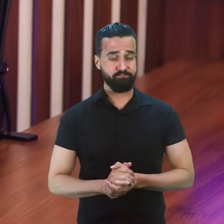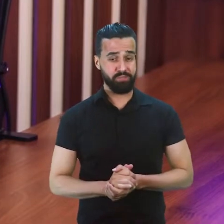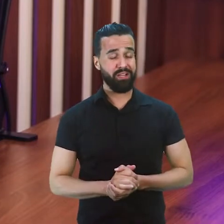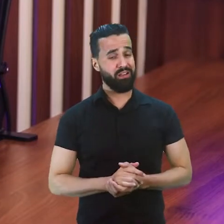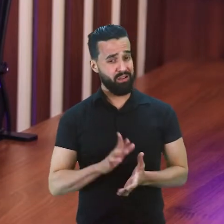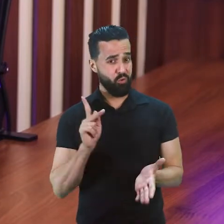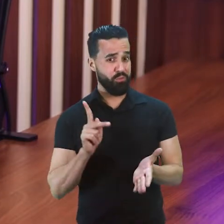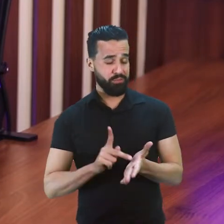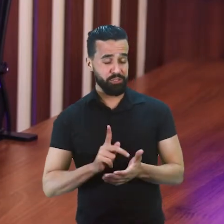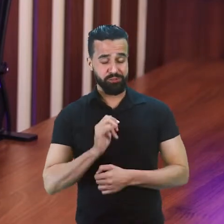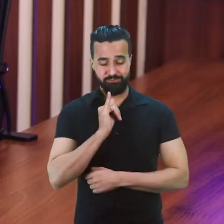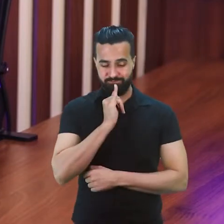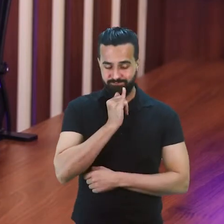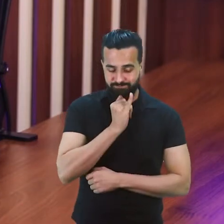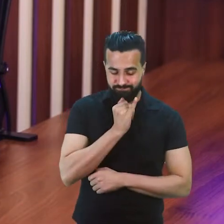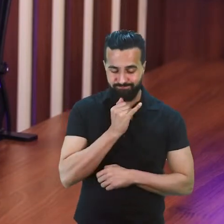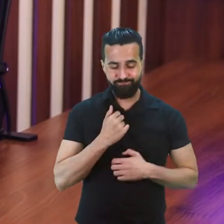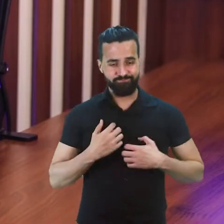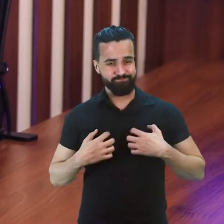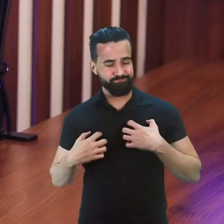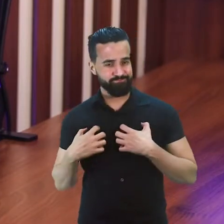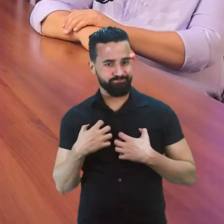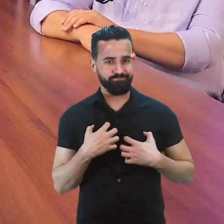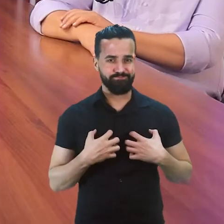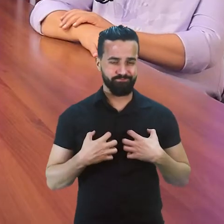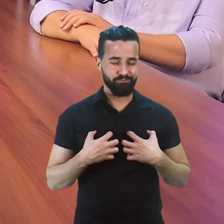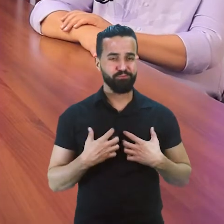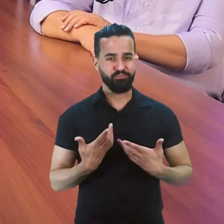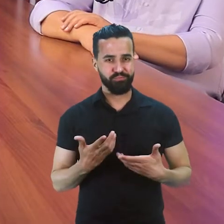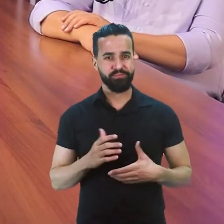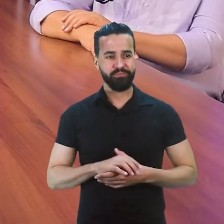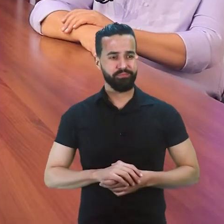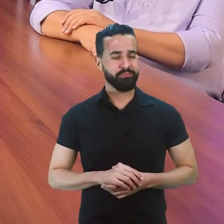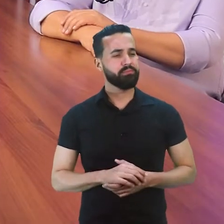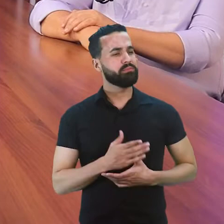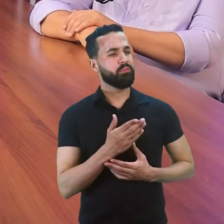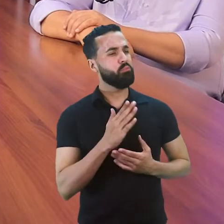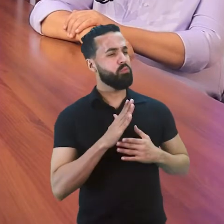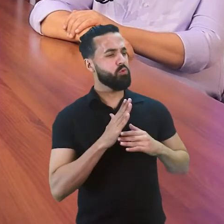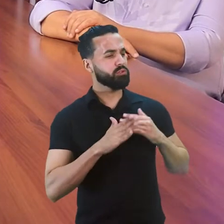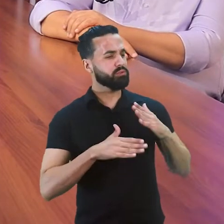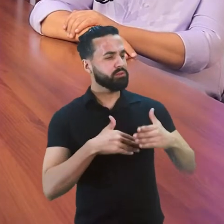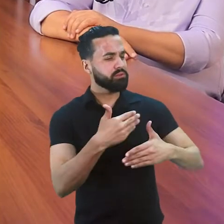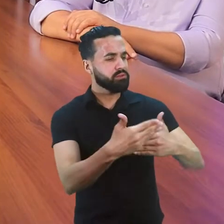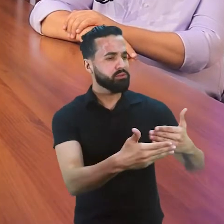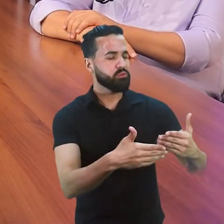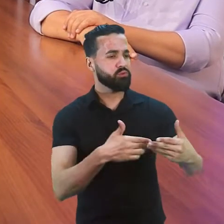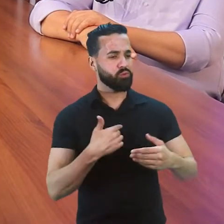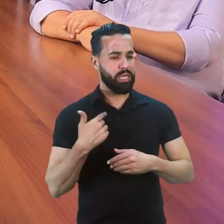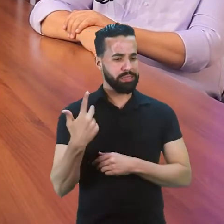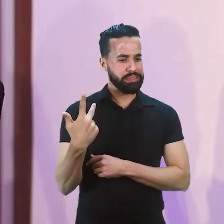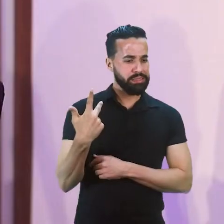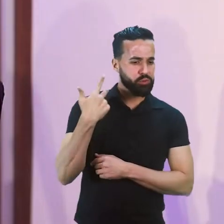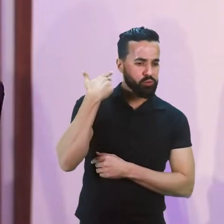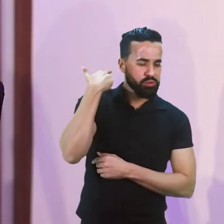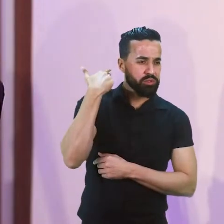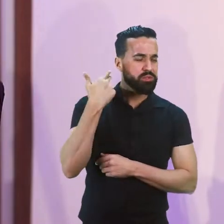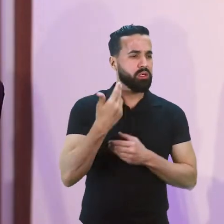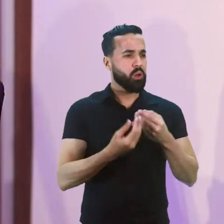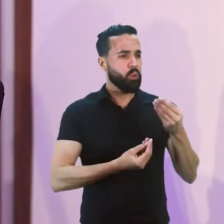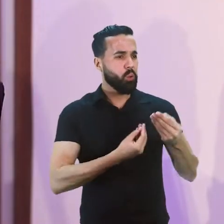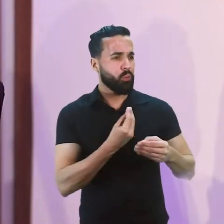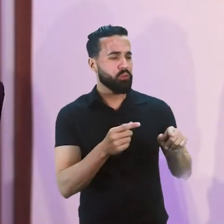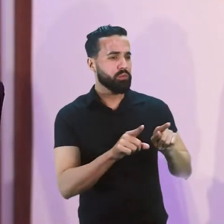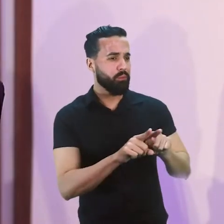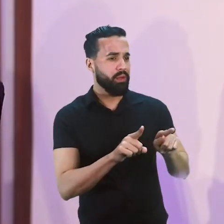triste, né? Assim, Esse processo, Herbert, da cirurgia, a notícia depois